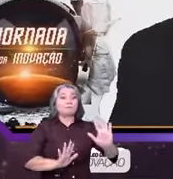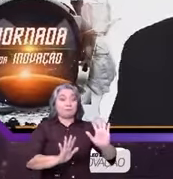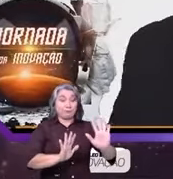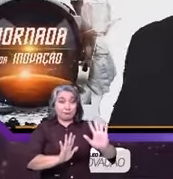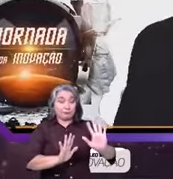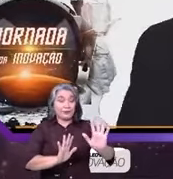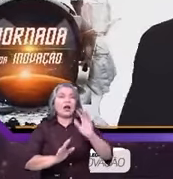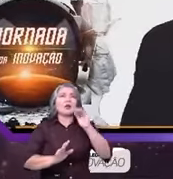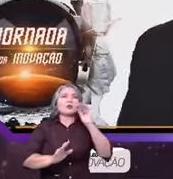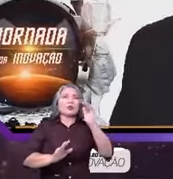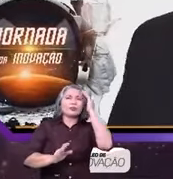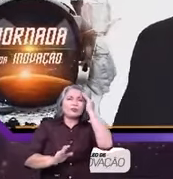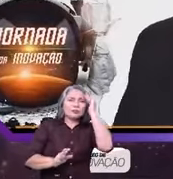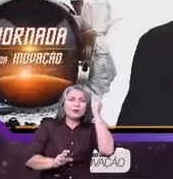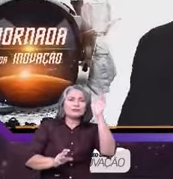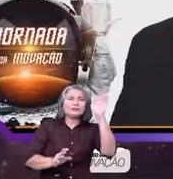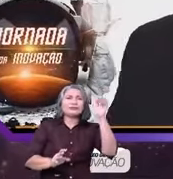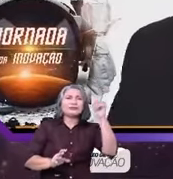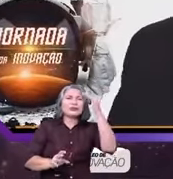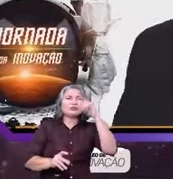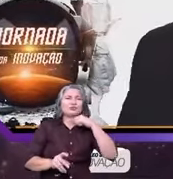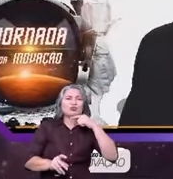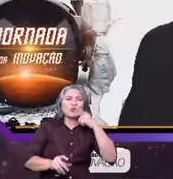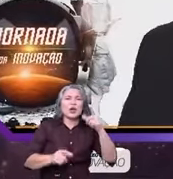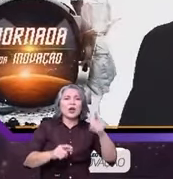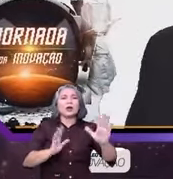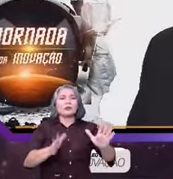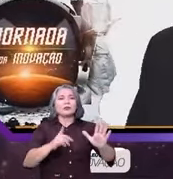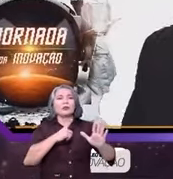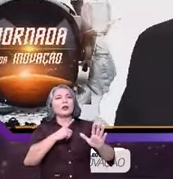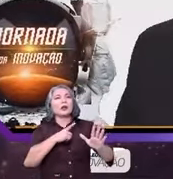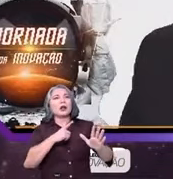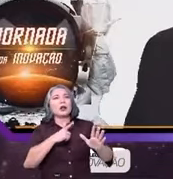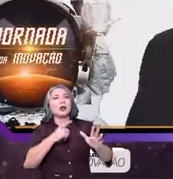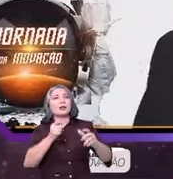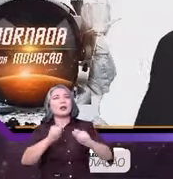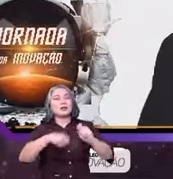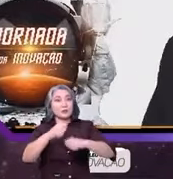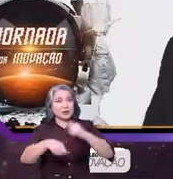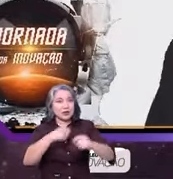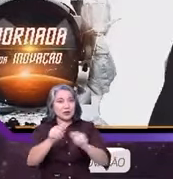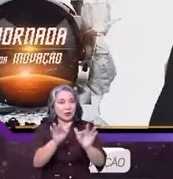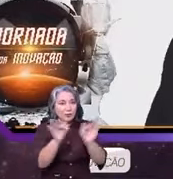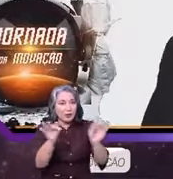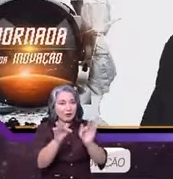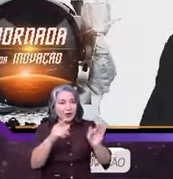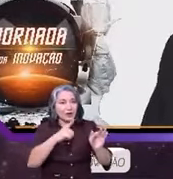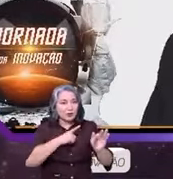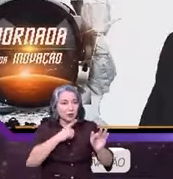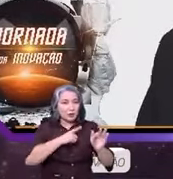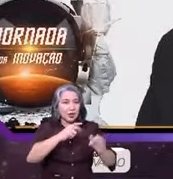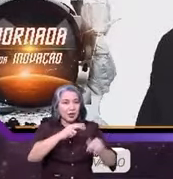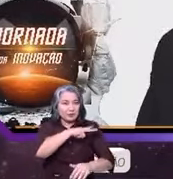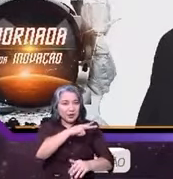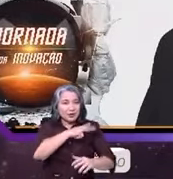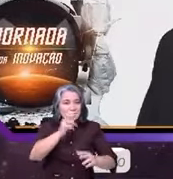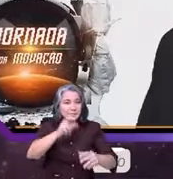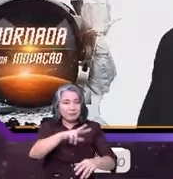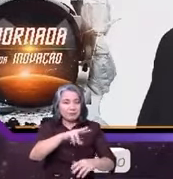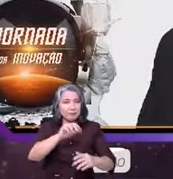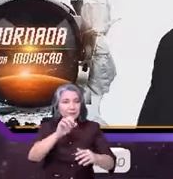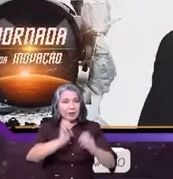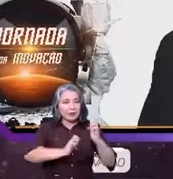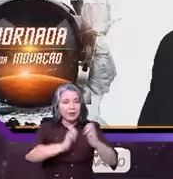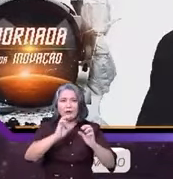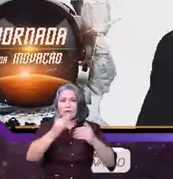fica clara. Existe um postulado clássico da administração que diz que, no caso de uma empresa privada, pode-se fazer